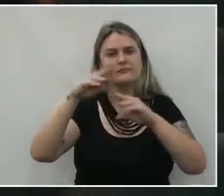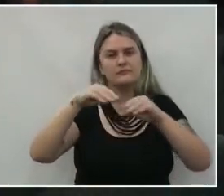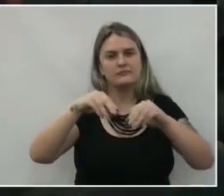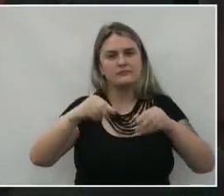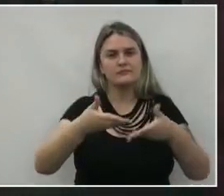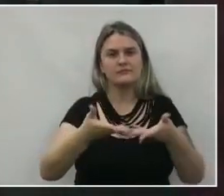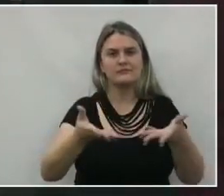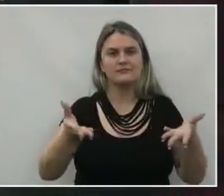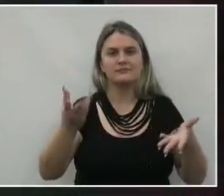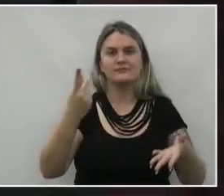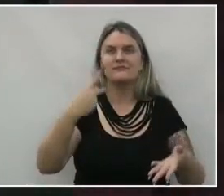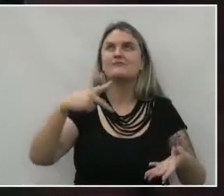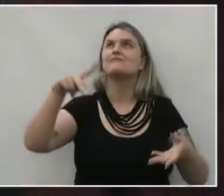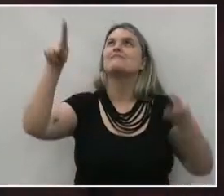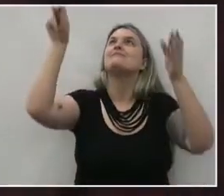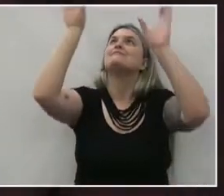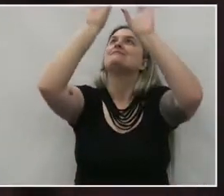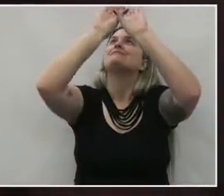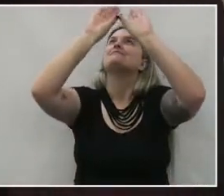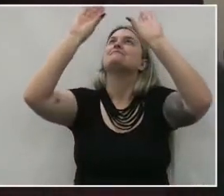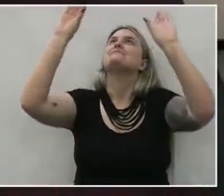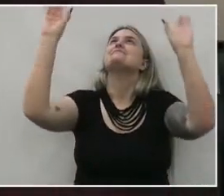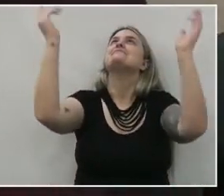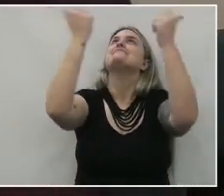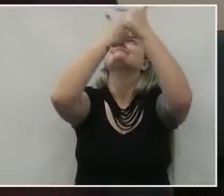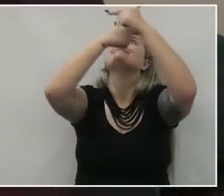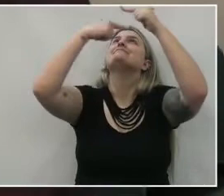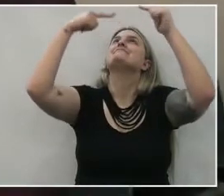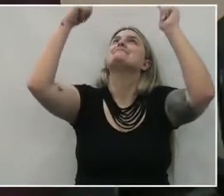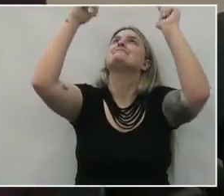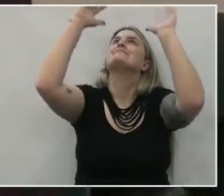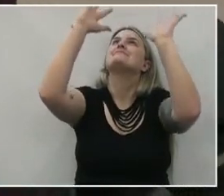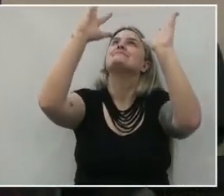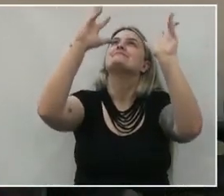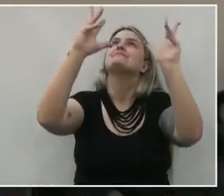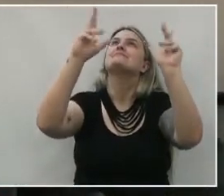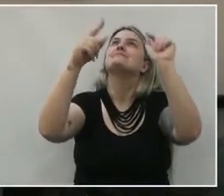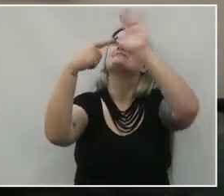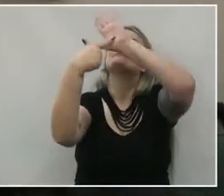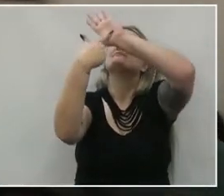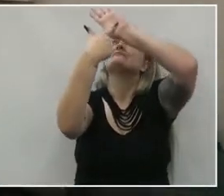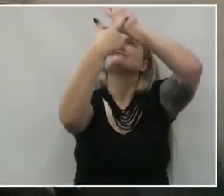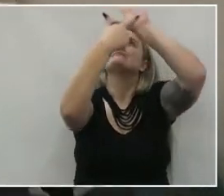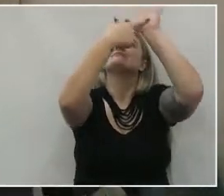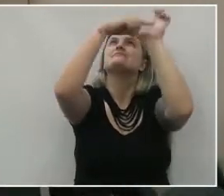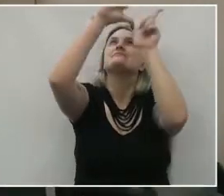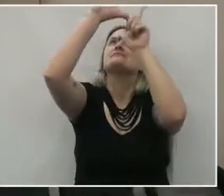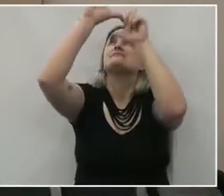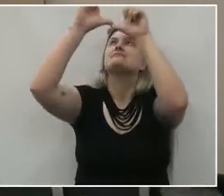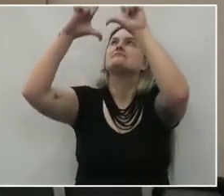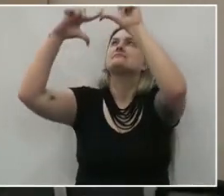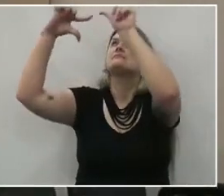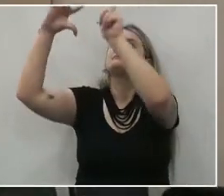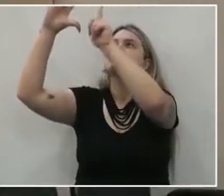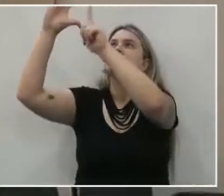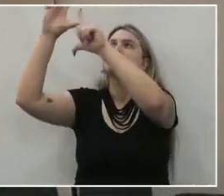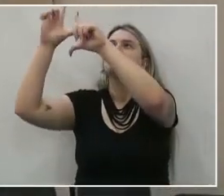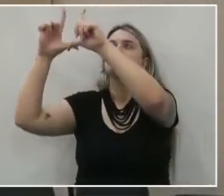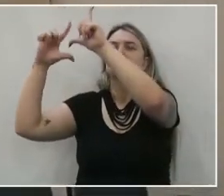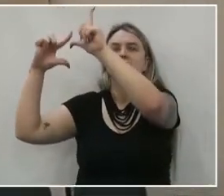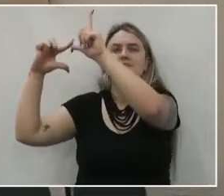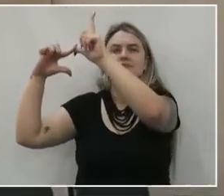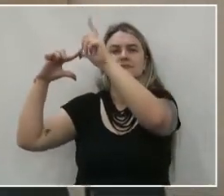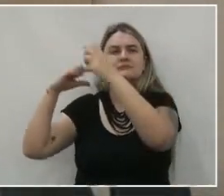de esperança a terra desce. Sem teu formoso céu, ressonho límpido, a imagem do